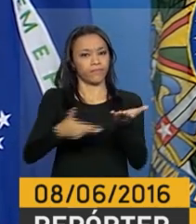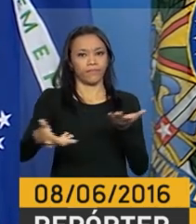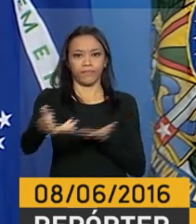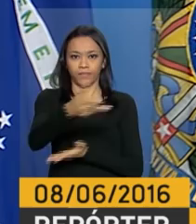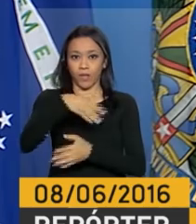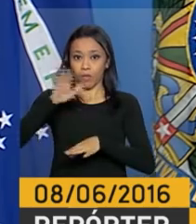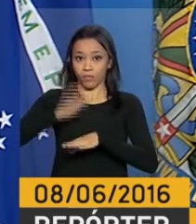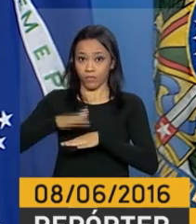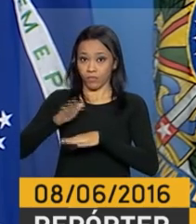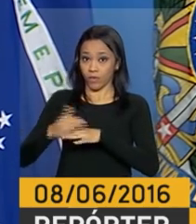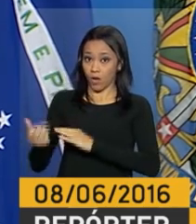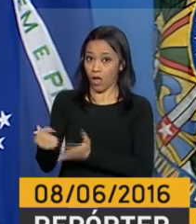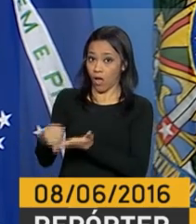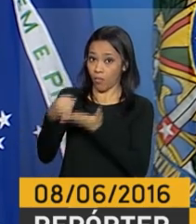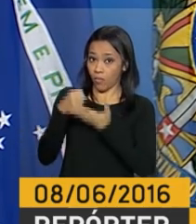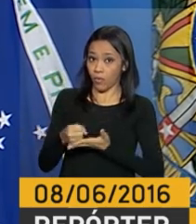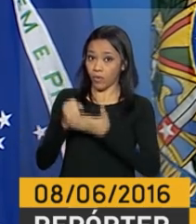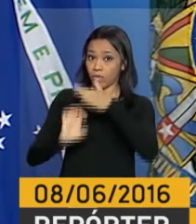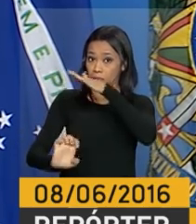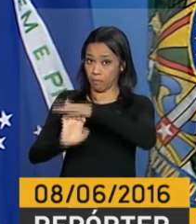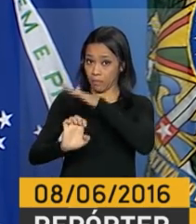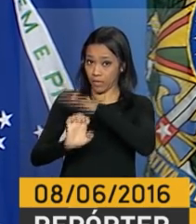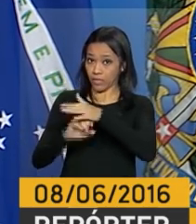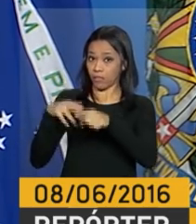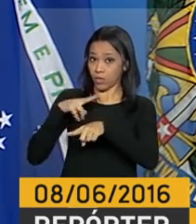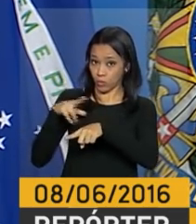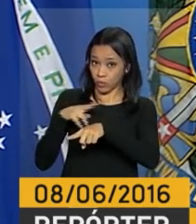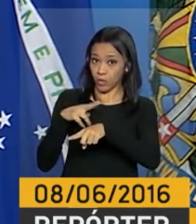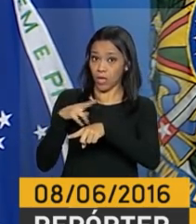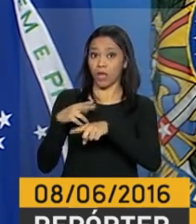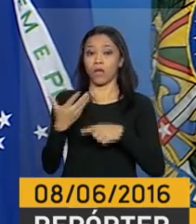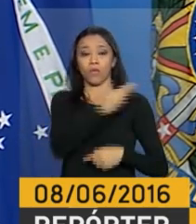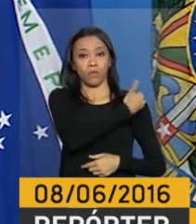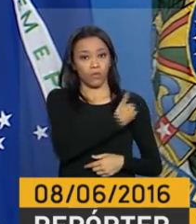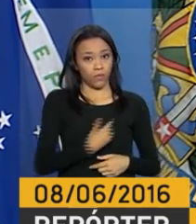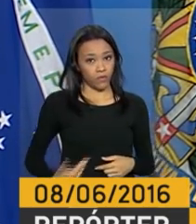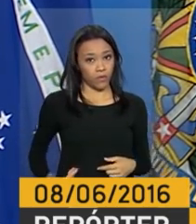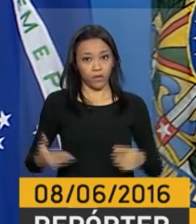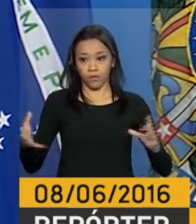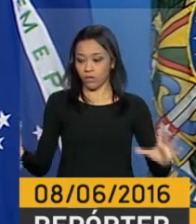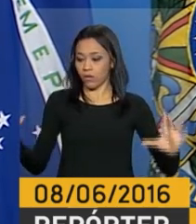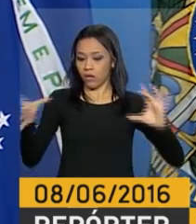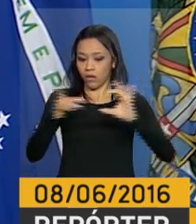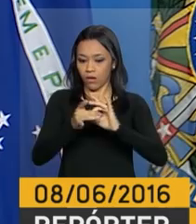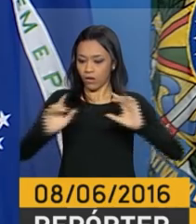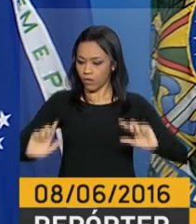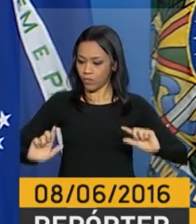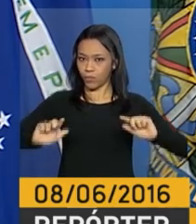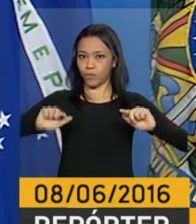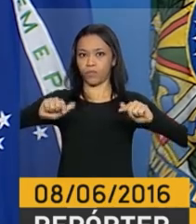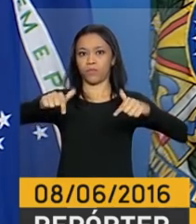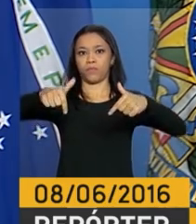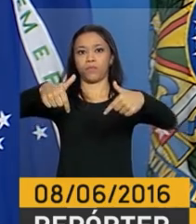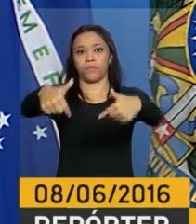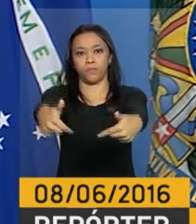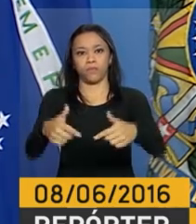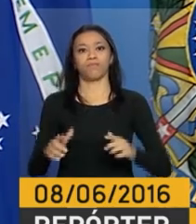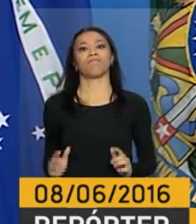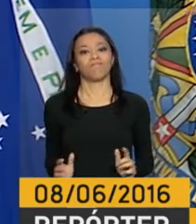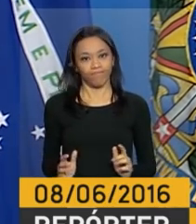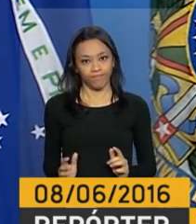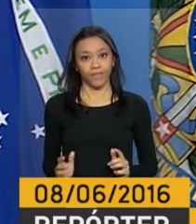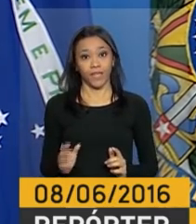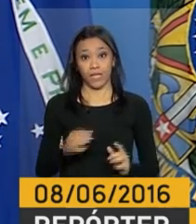da iniciativa privada no texto constitucional uma integração de dois setores produtivos os empregadores de um